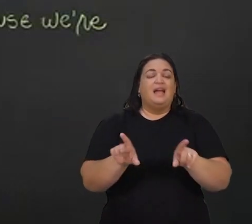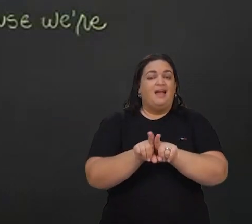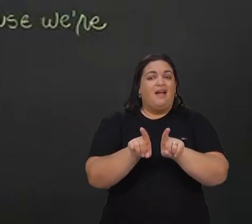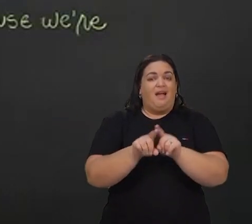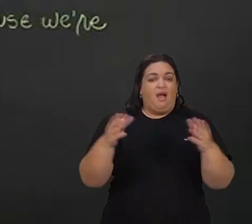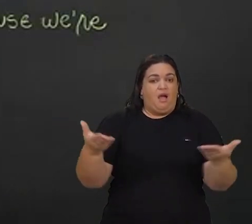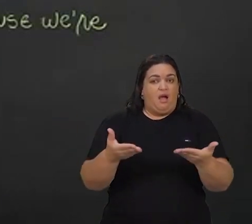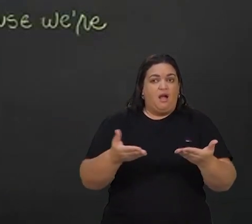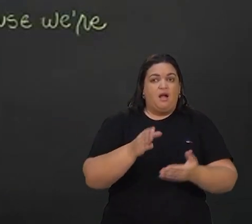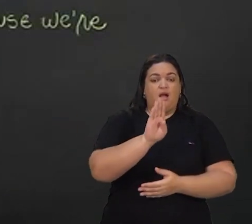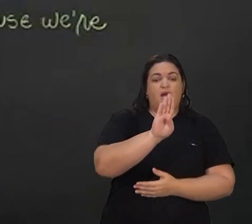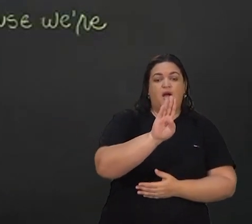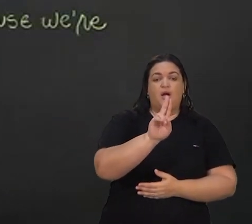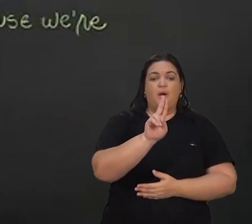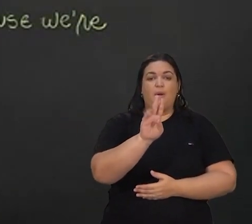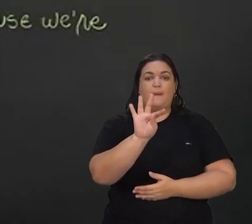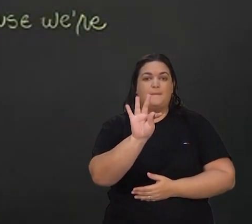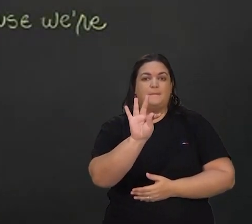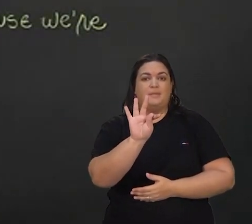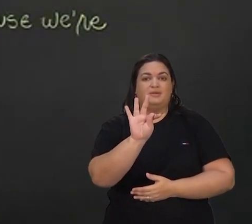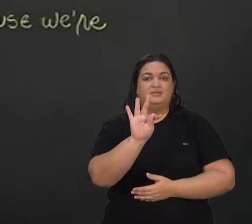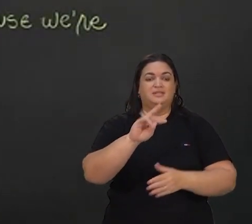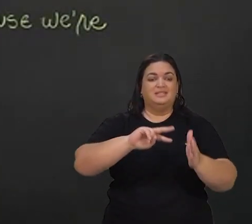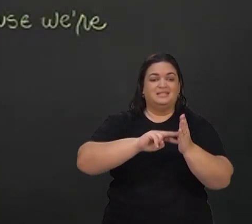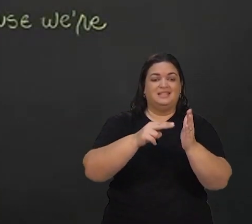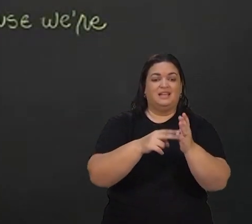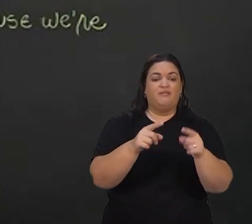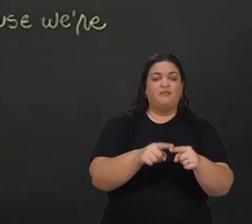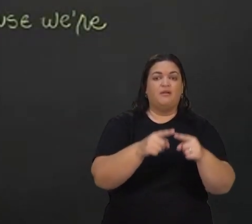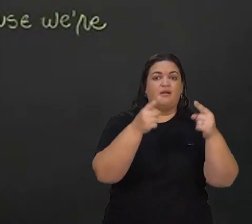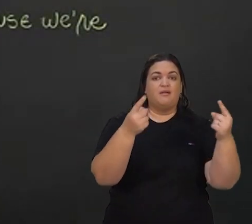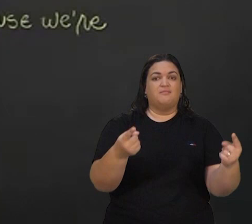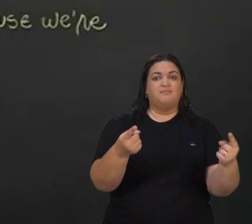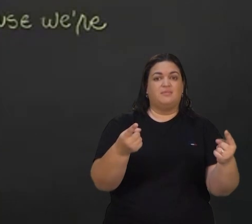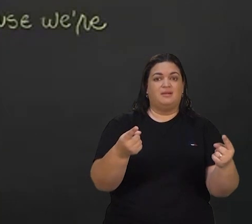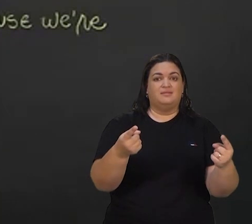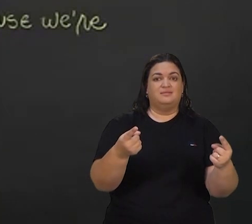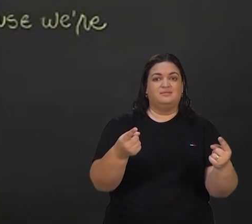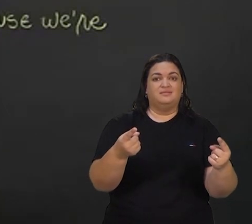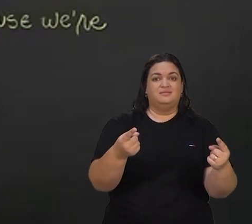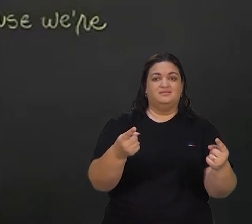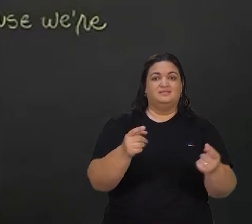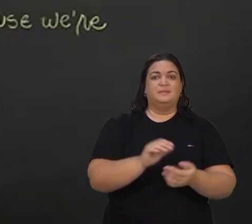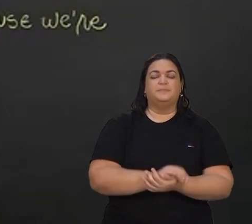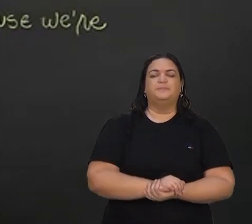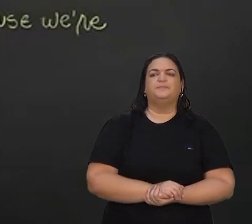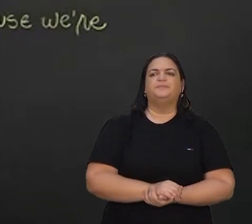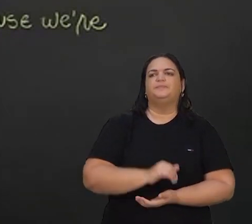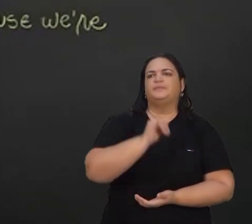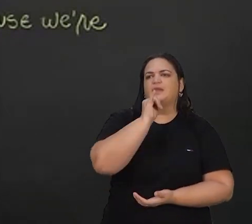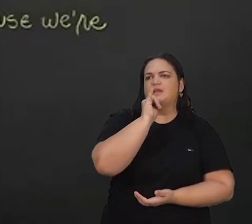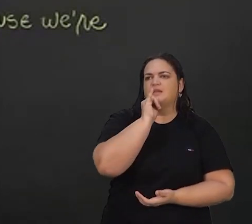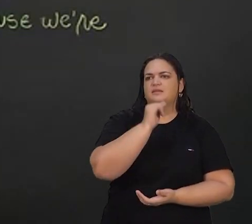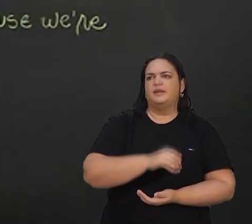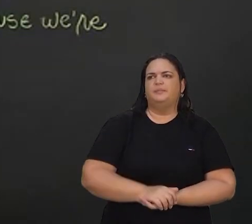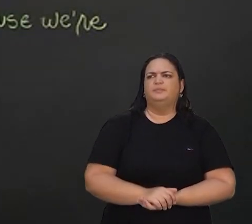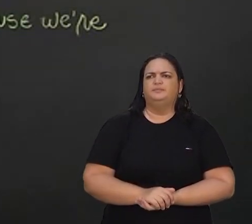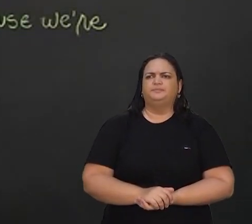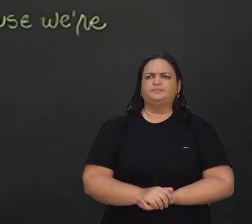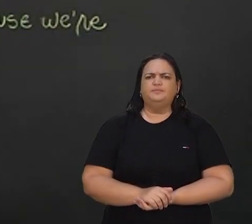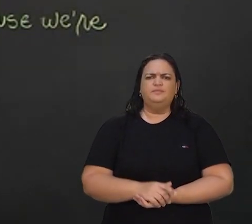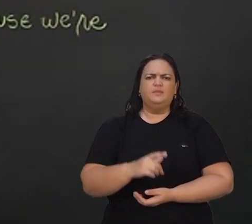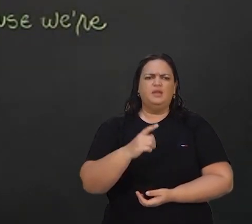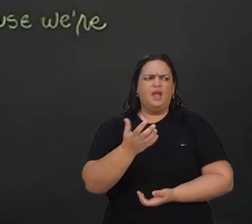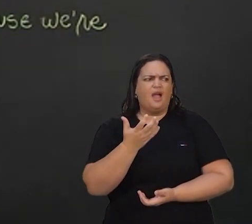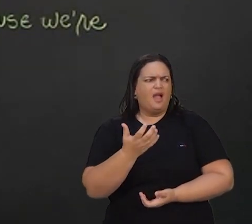but, ele é o mas, porém, ele expressa um contraste. Eu tenho duas ideias, uma